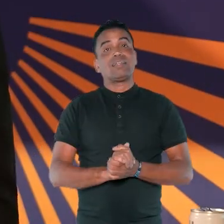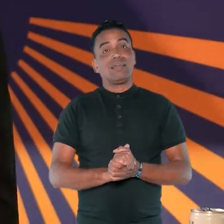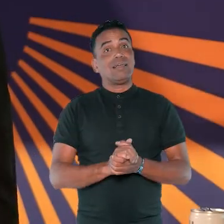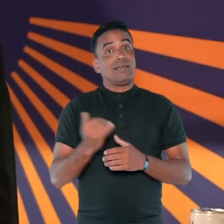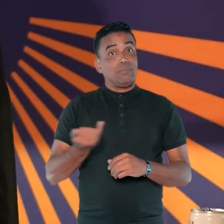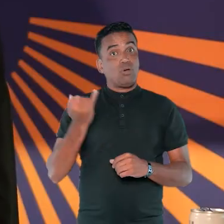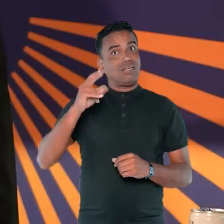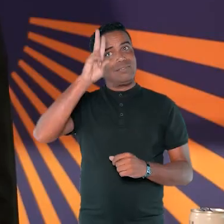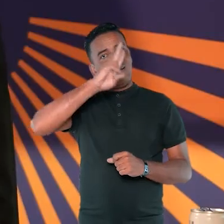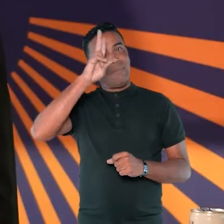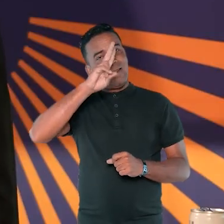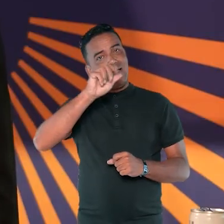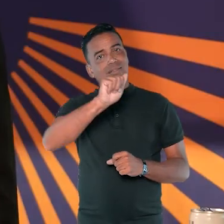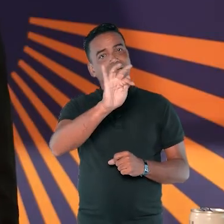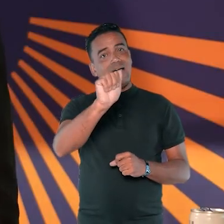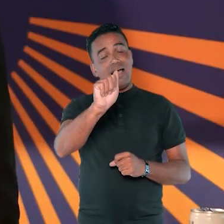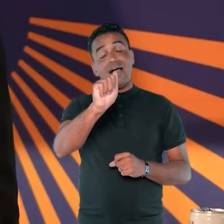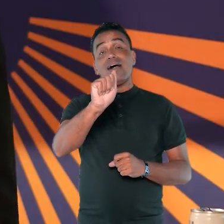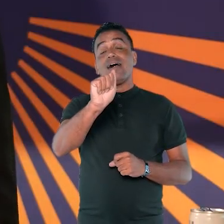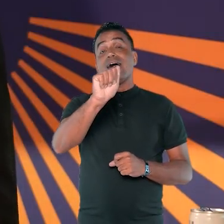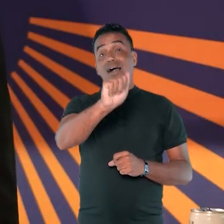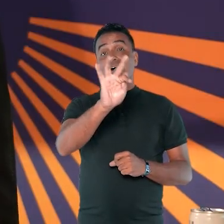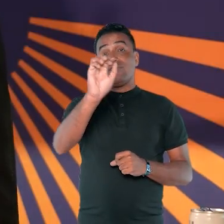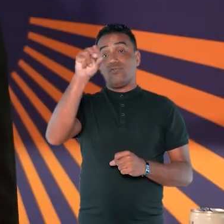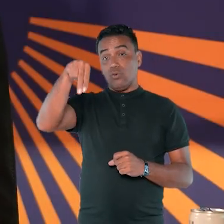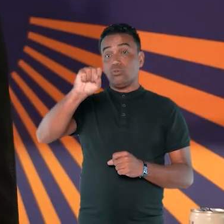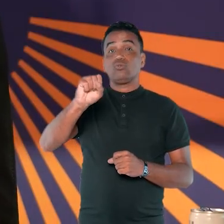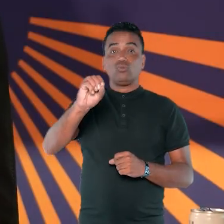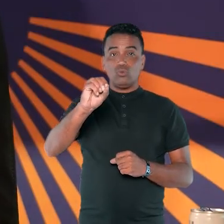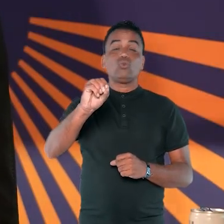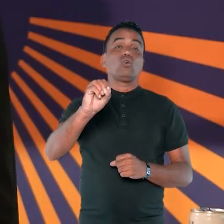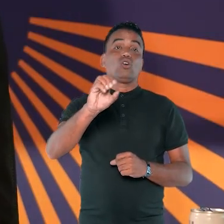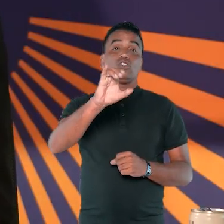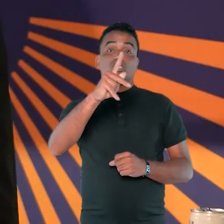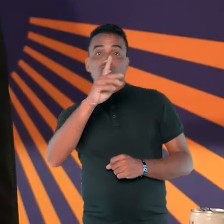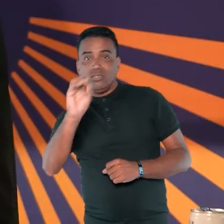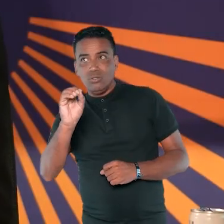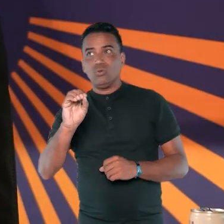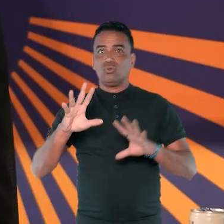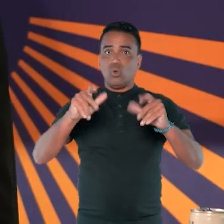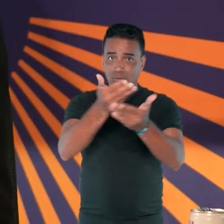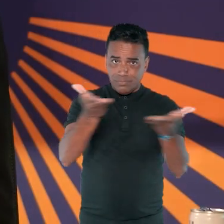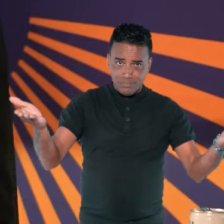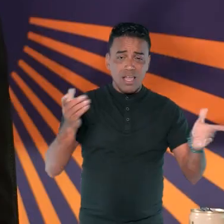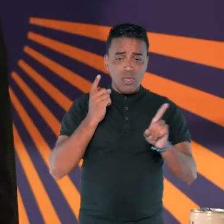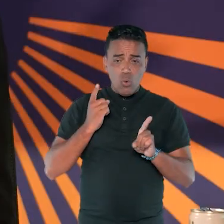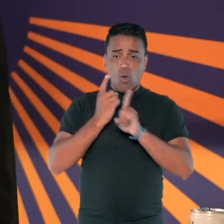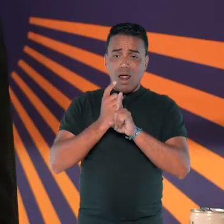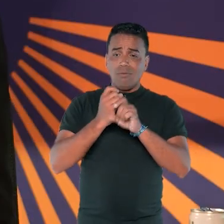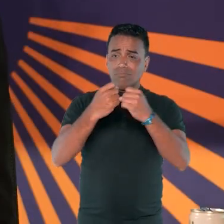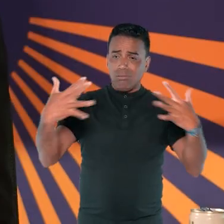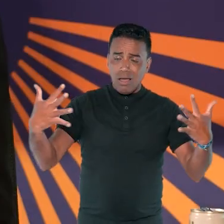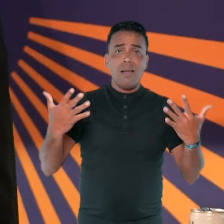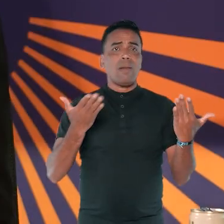sido lembrado, Afonso, Chico e todos vocês aqui, para a gente encontrar, é para dizer que